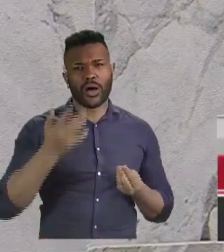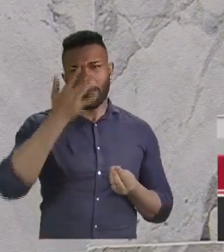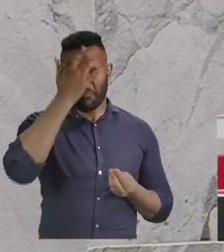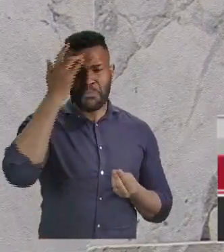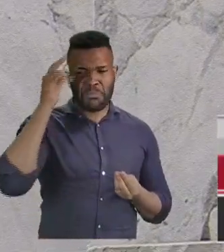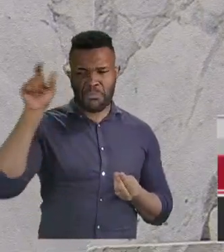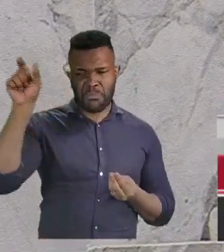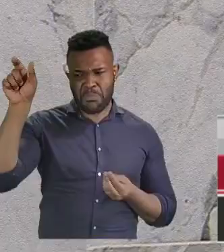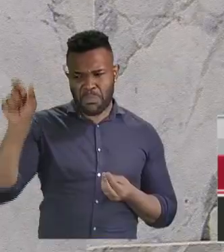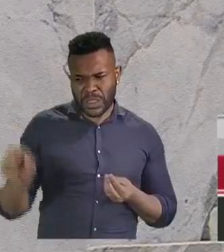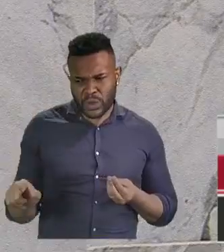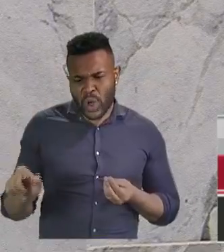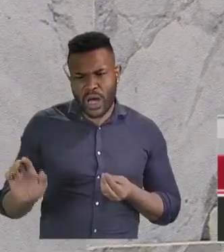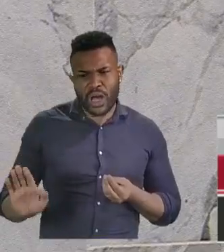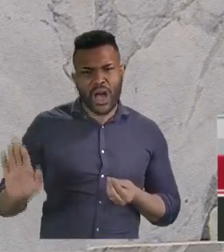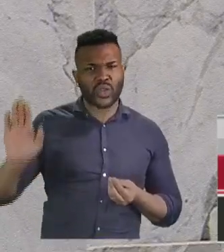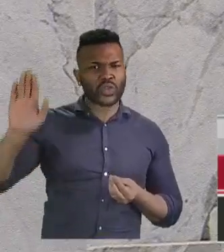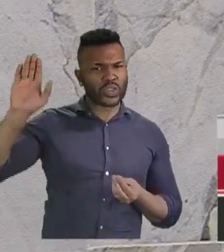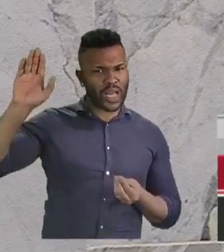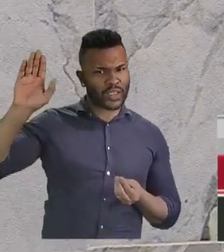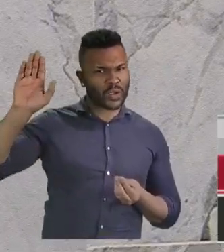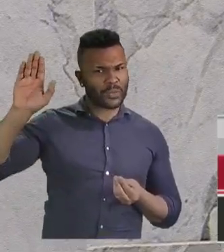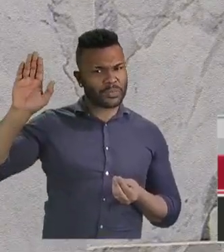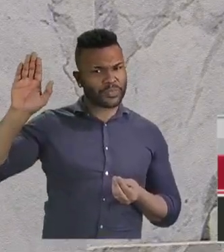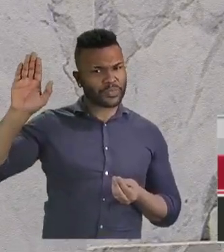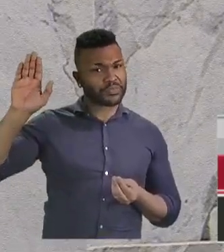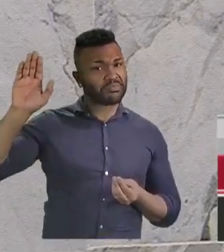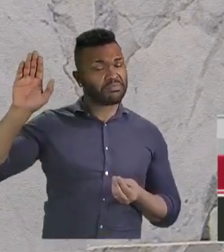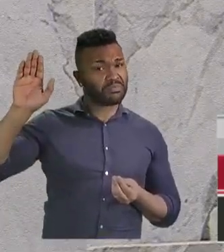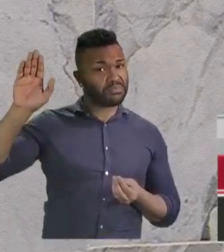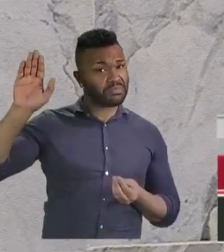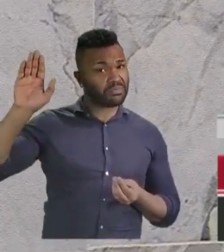é candidato